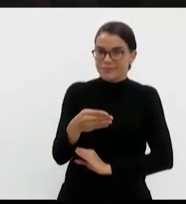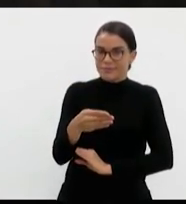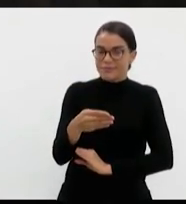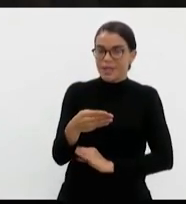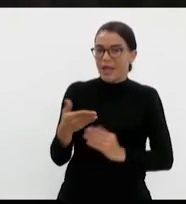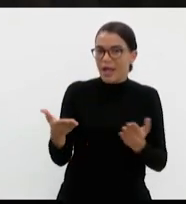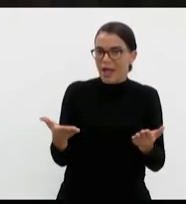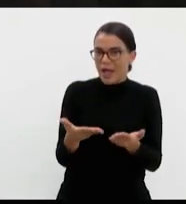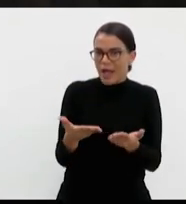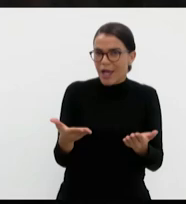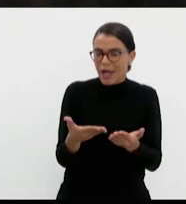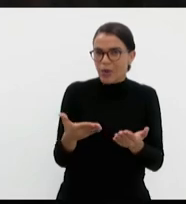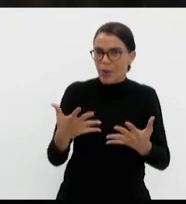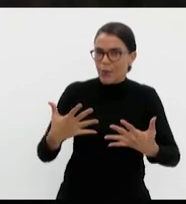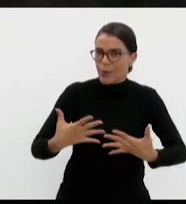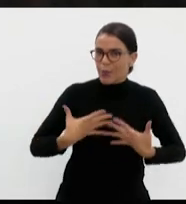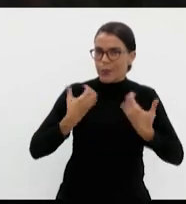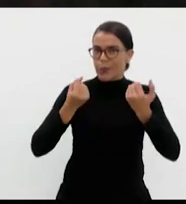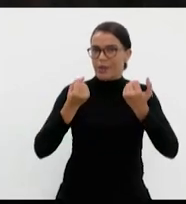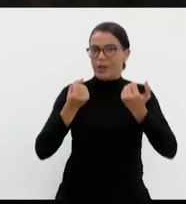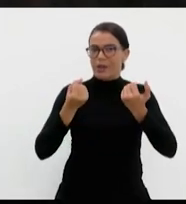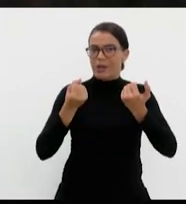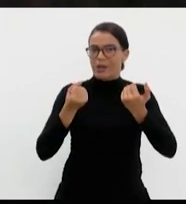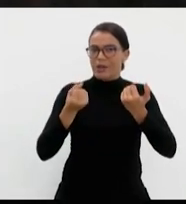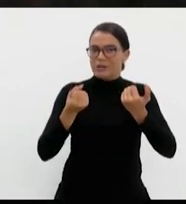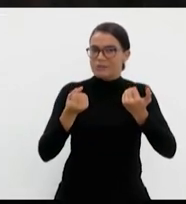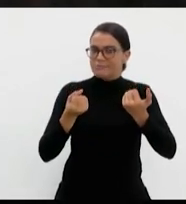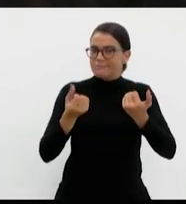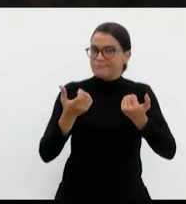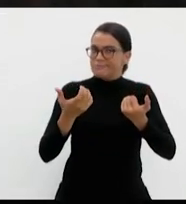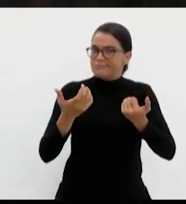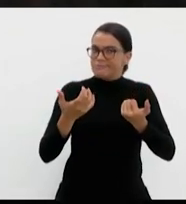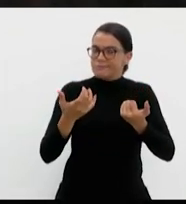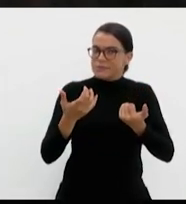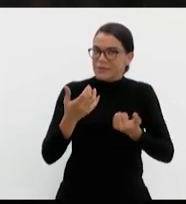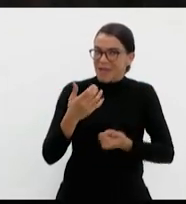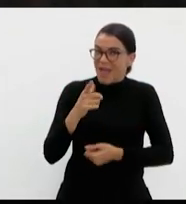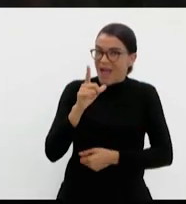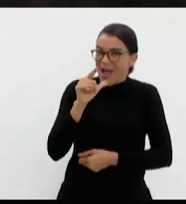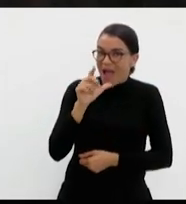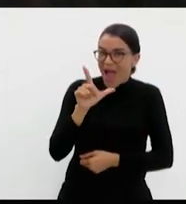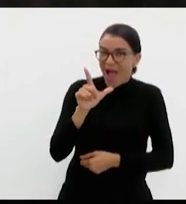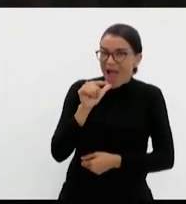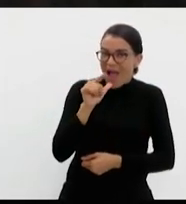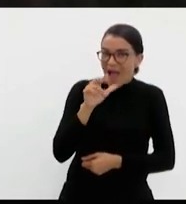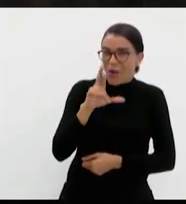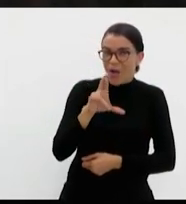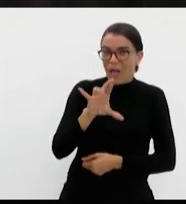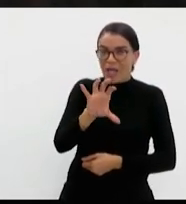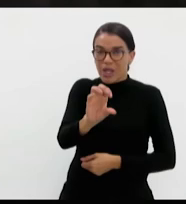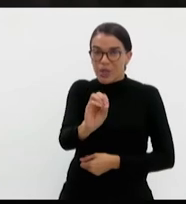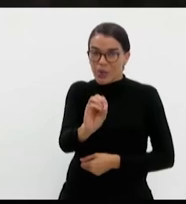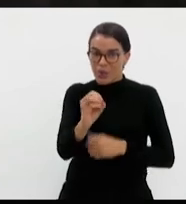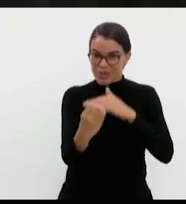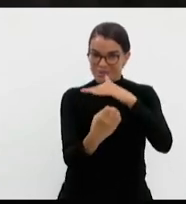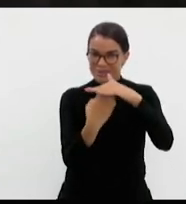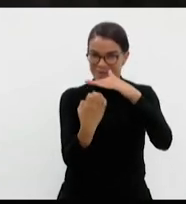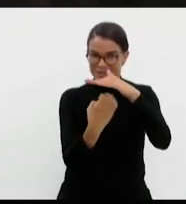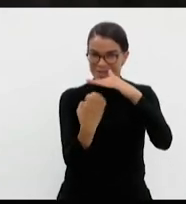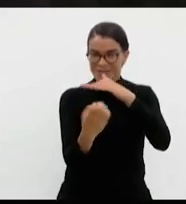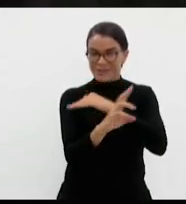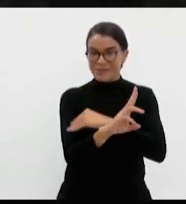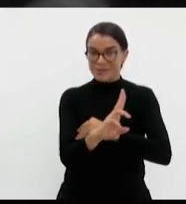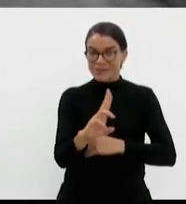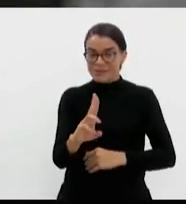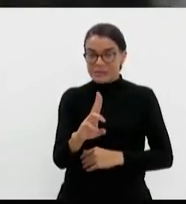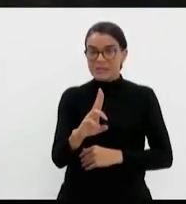E agora somos surpreendidos que Águas do Rio entra com uma